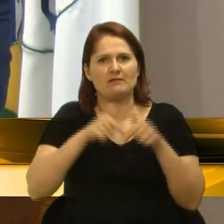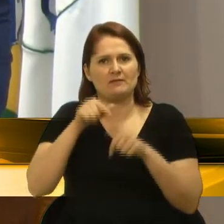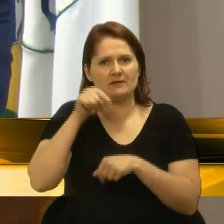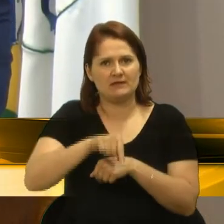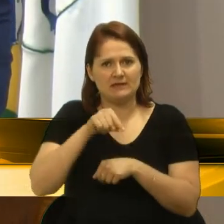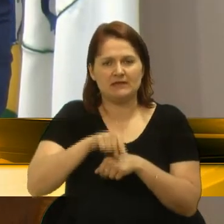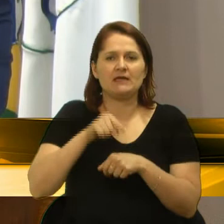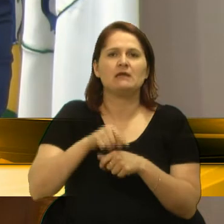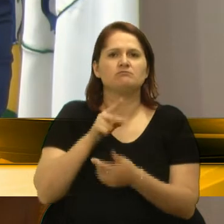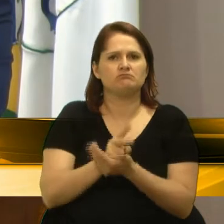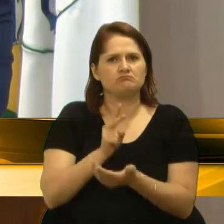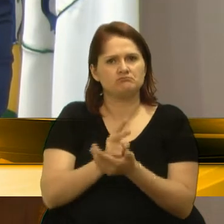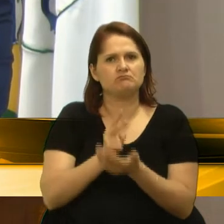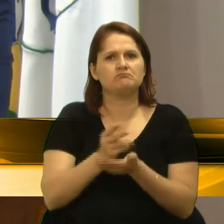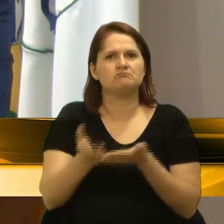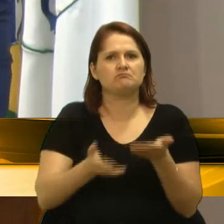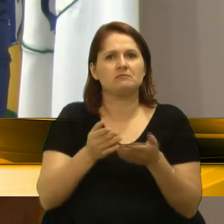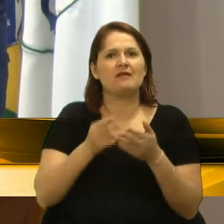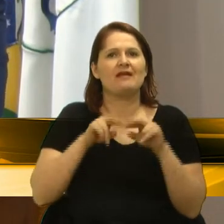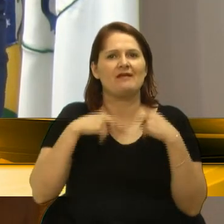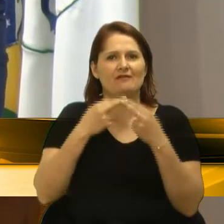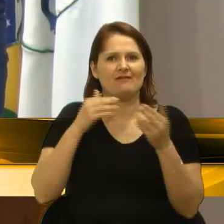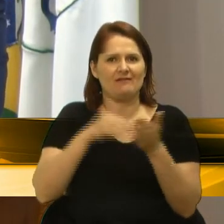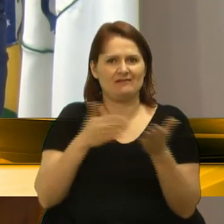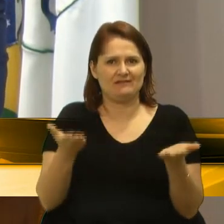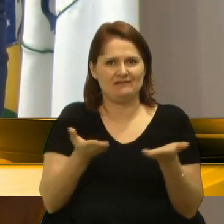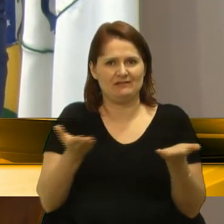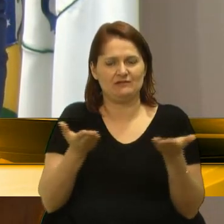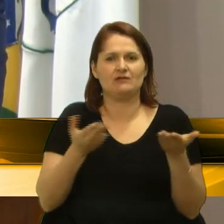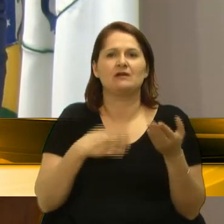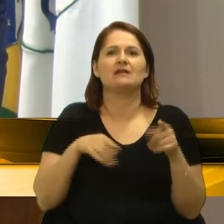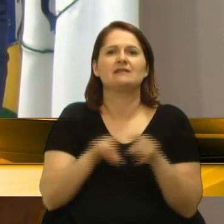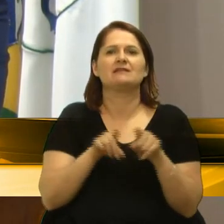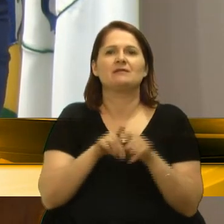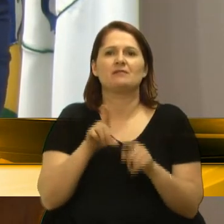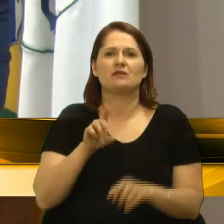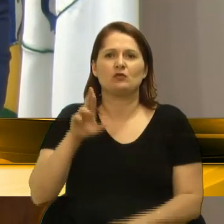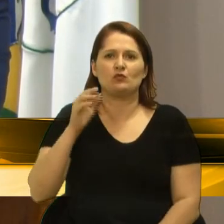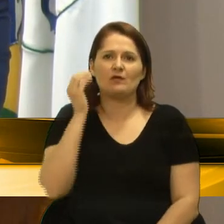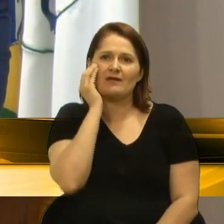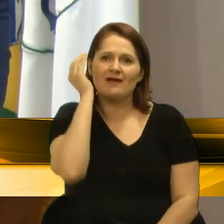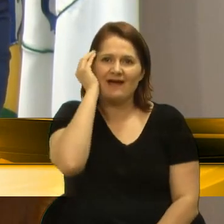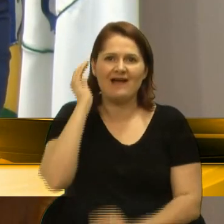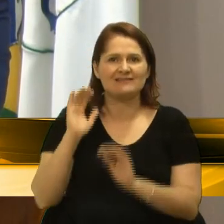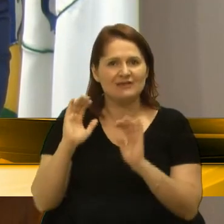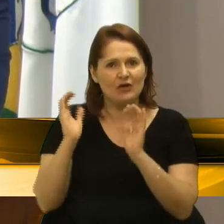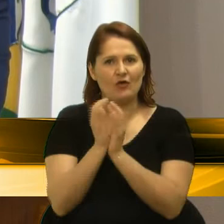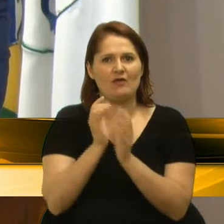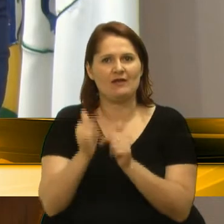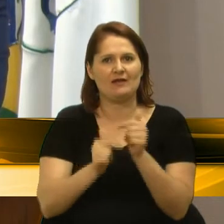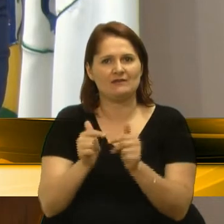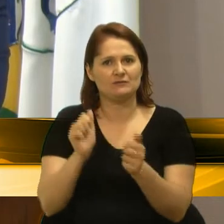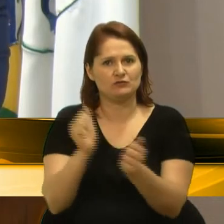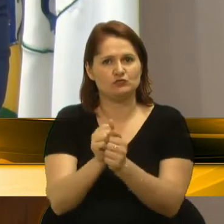pudessem ser realizados. Doutora Cássia, colega e companheira aguerrida, vereadores.